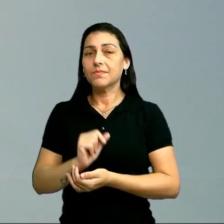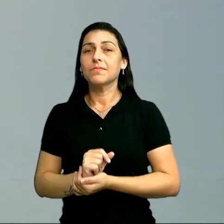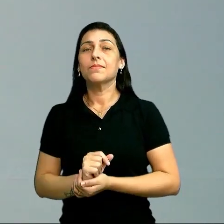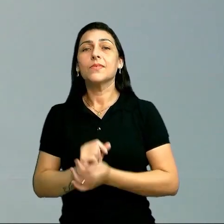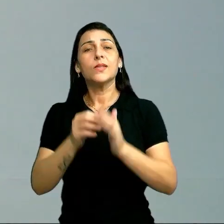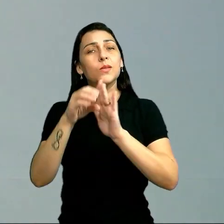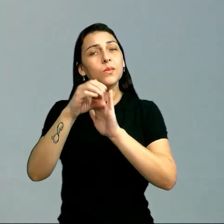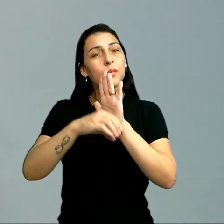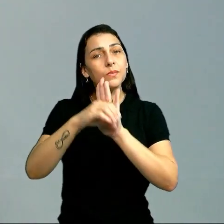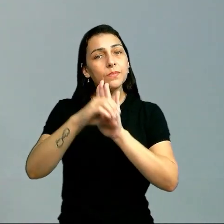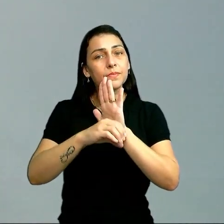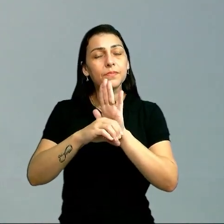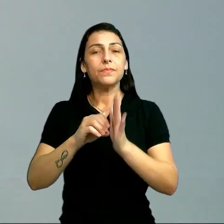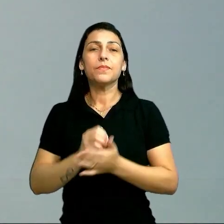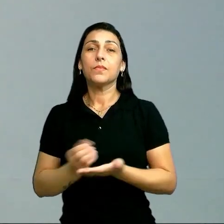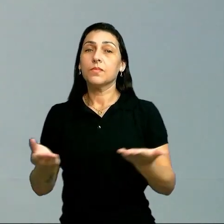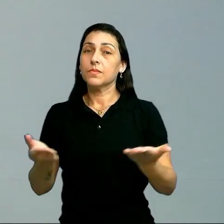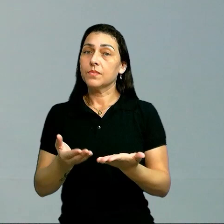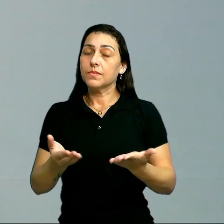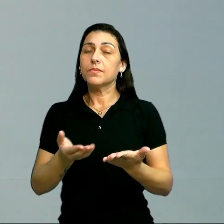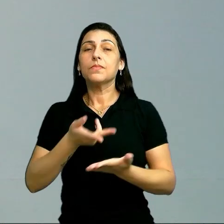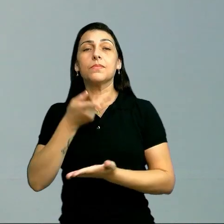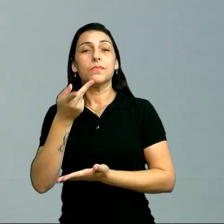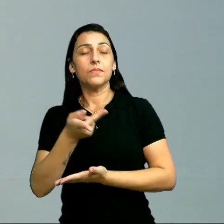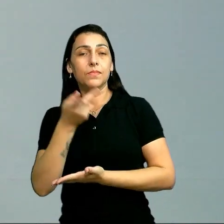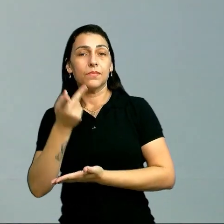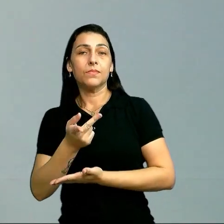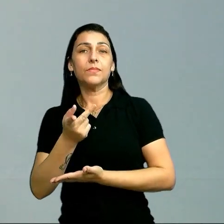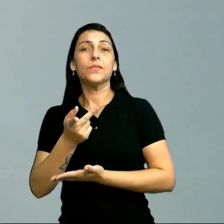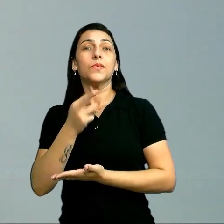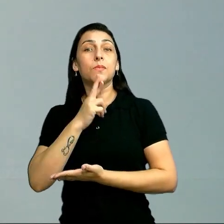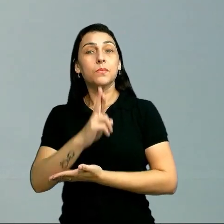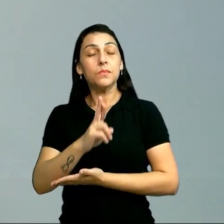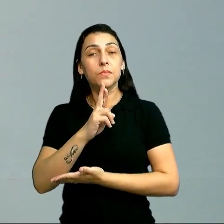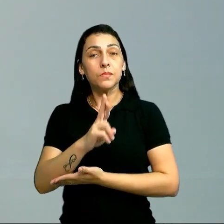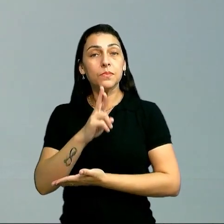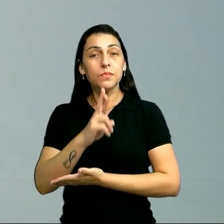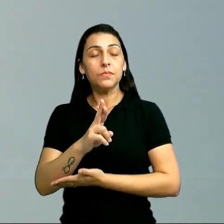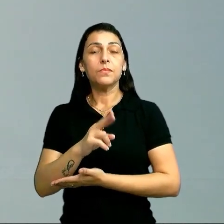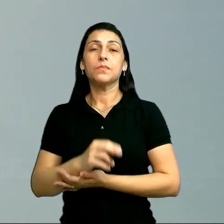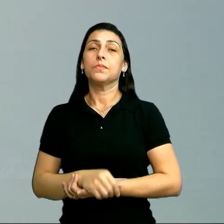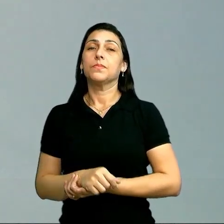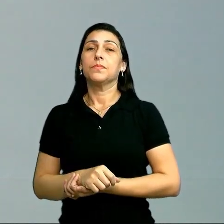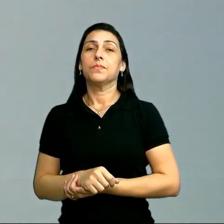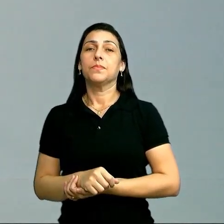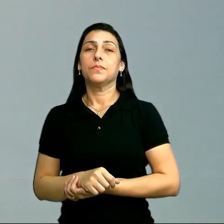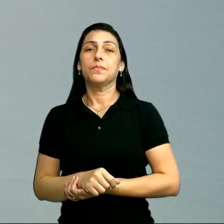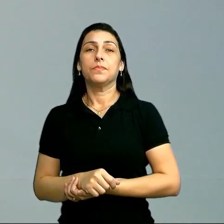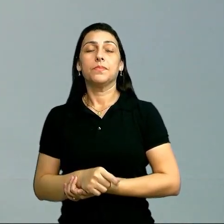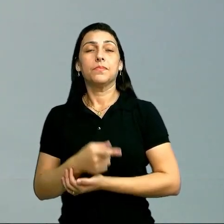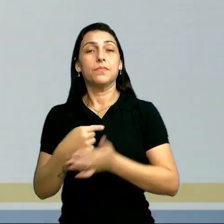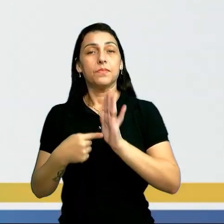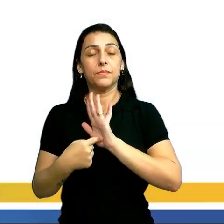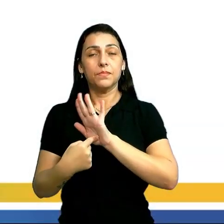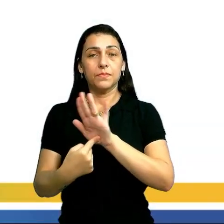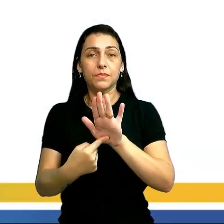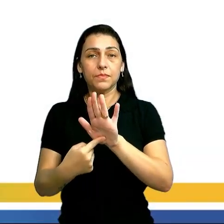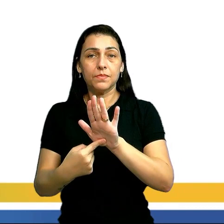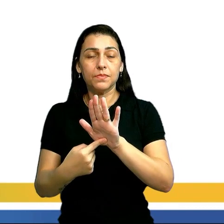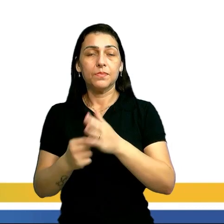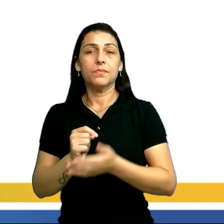dos conceitos, hoje nós vamos trabalhar um pouco de resolução, tudo bem? Mas vamos mostrar